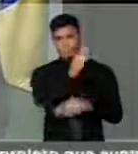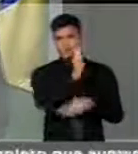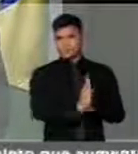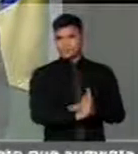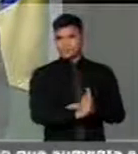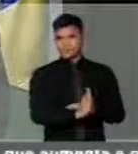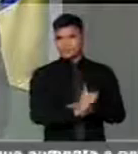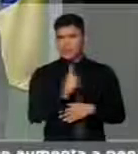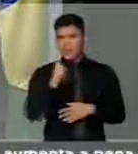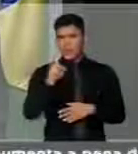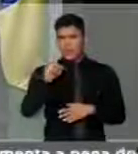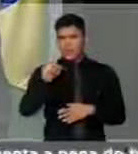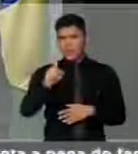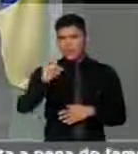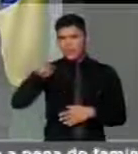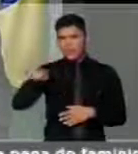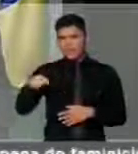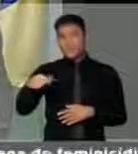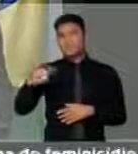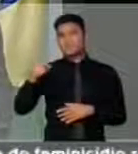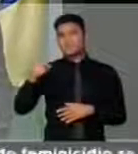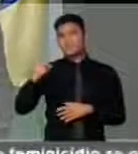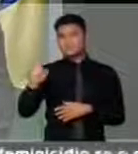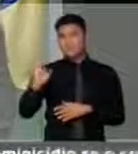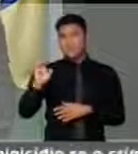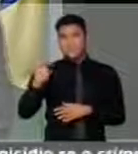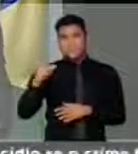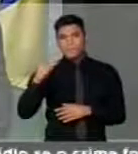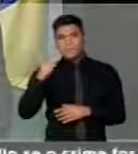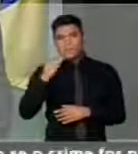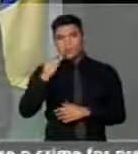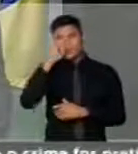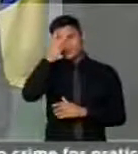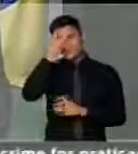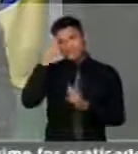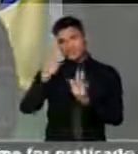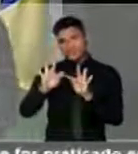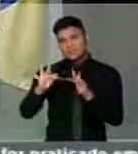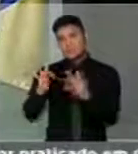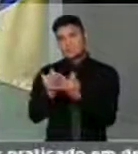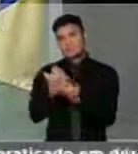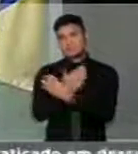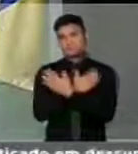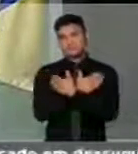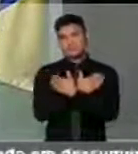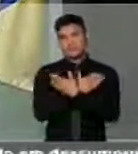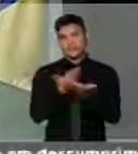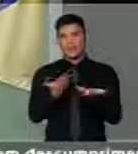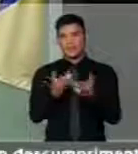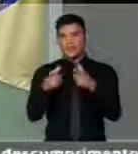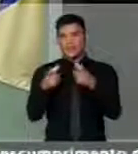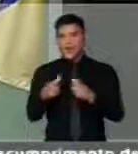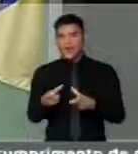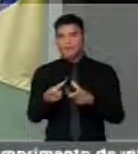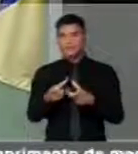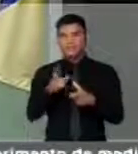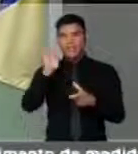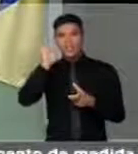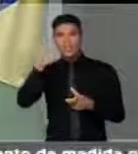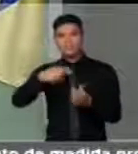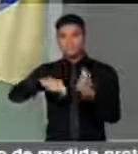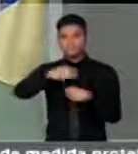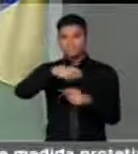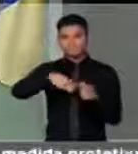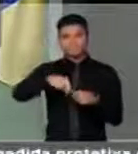milhão de famílias desempregadas no ano de 2015? Cadê as soluções econômicas para que o Brasil não tenha de